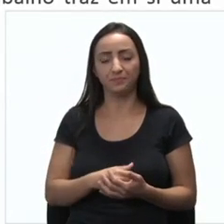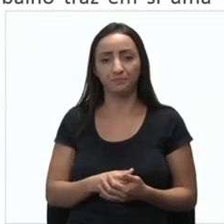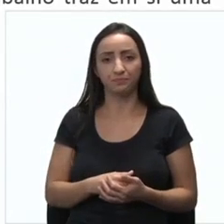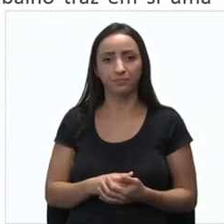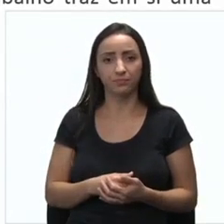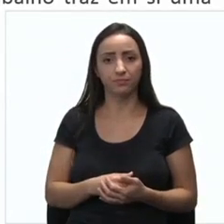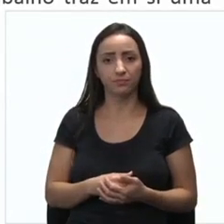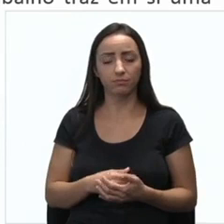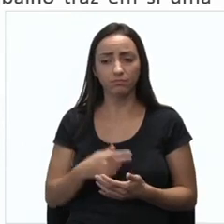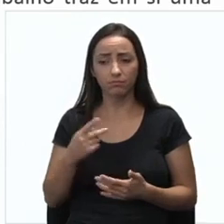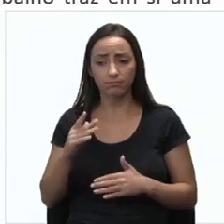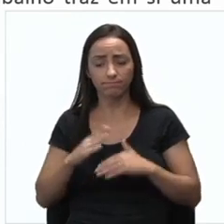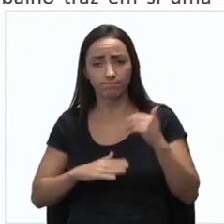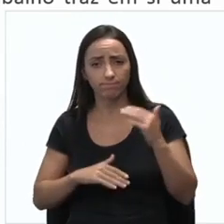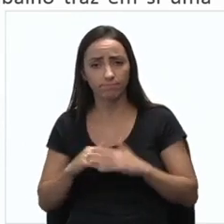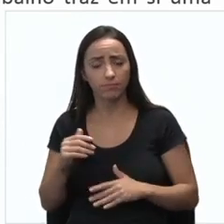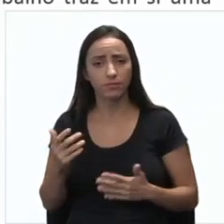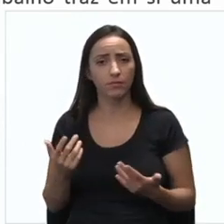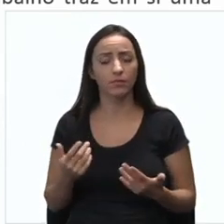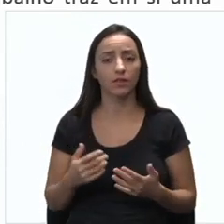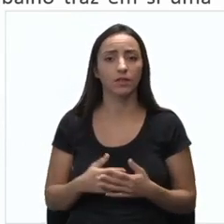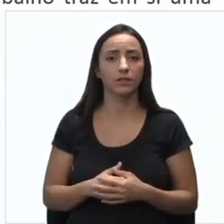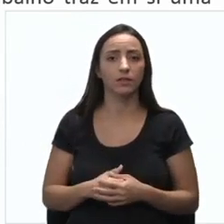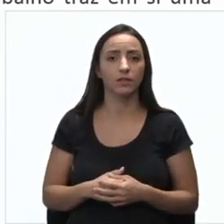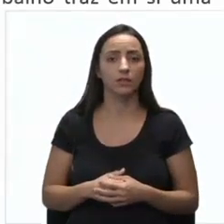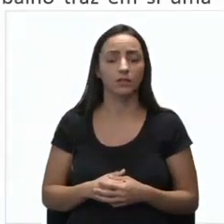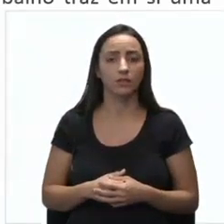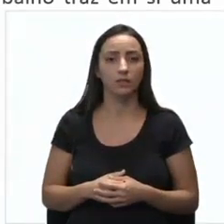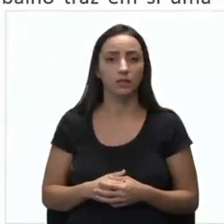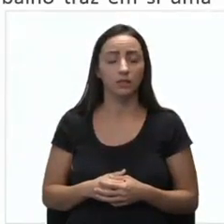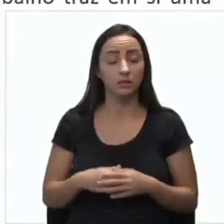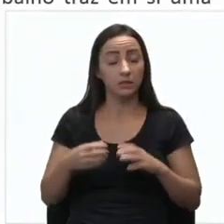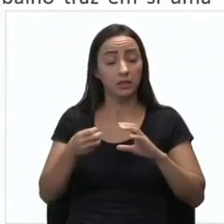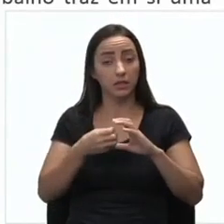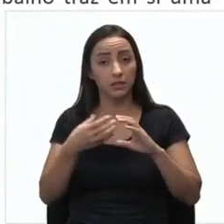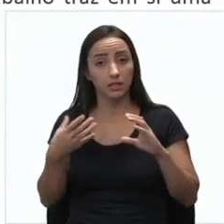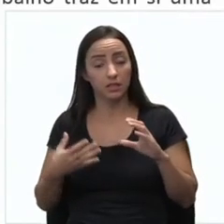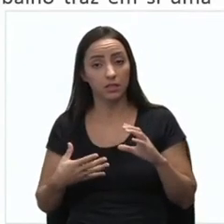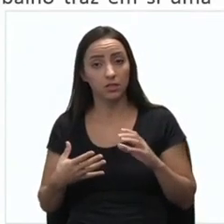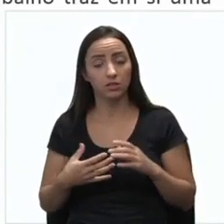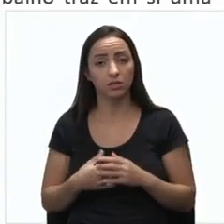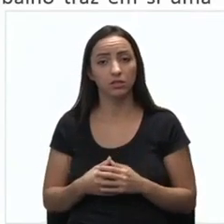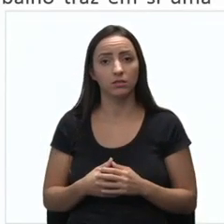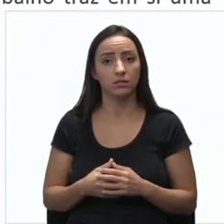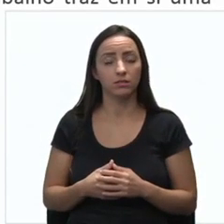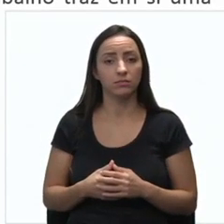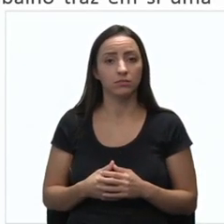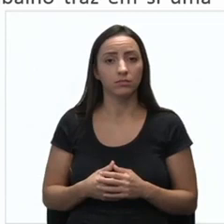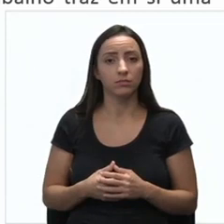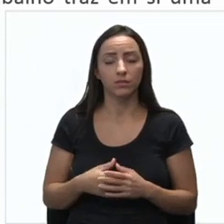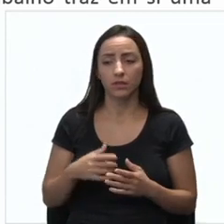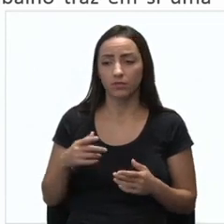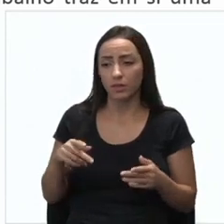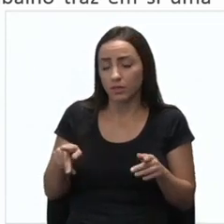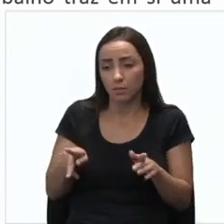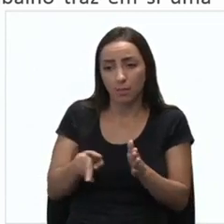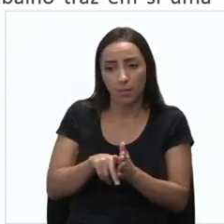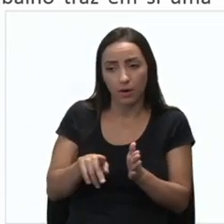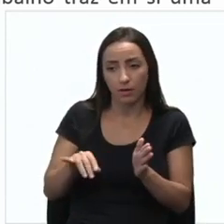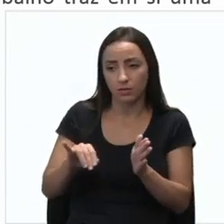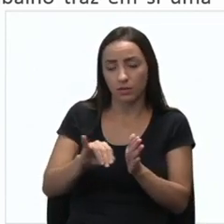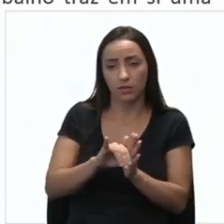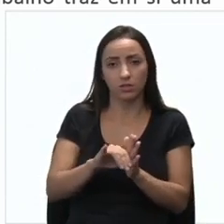construção das suas competências, das suas aptidões, das suas características que vão formando a sua identidade